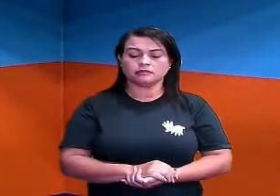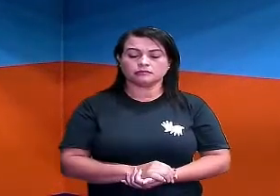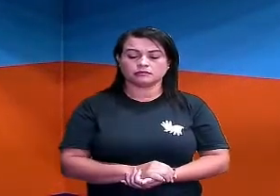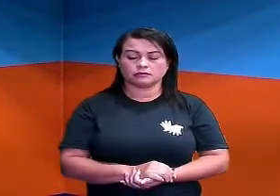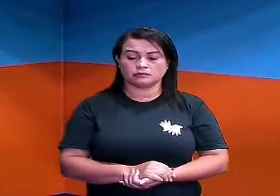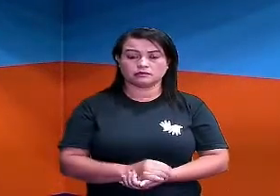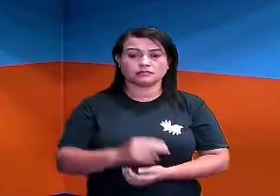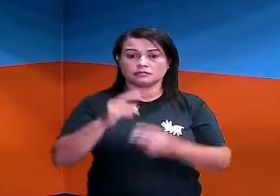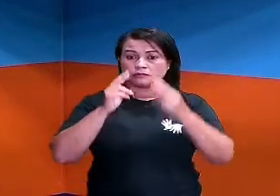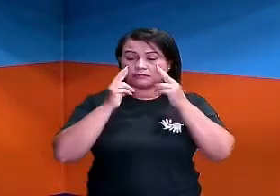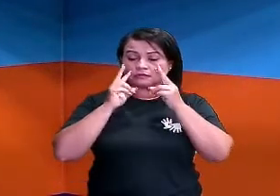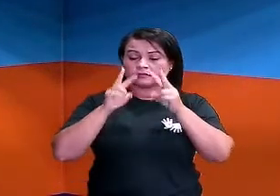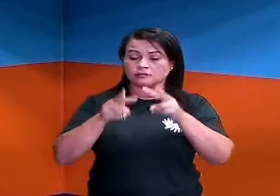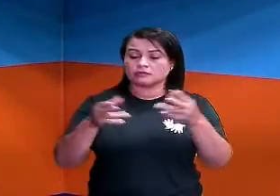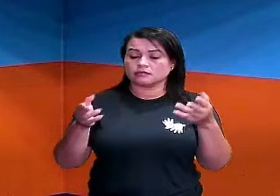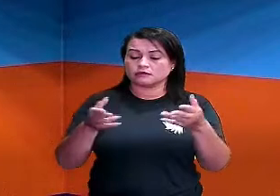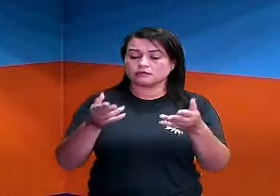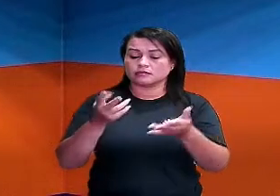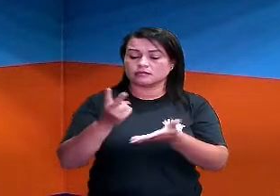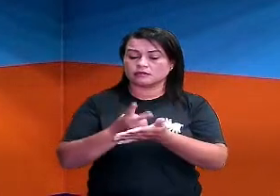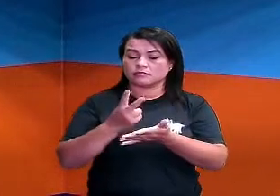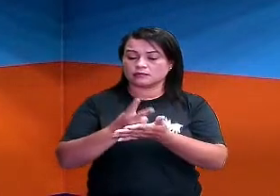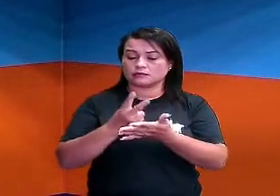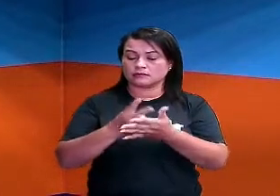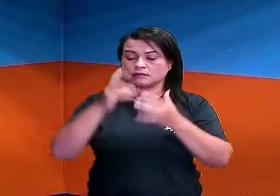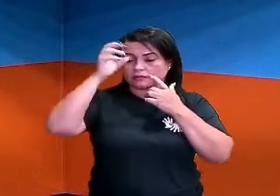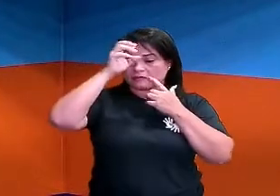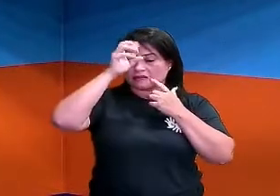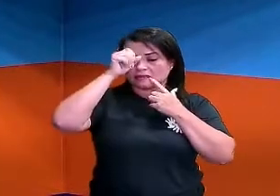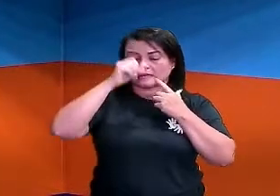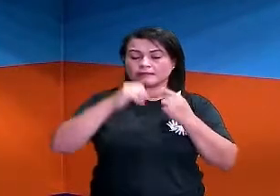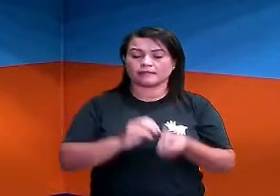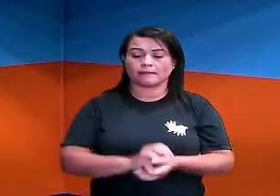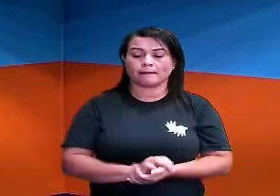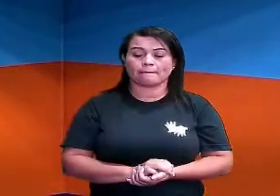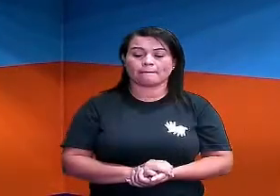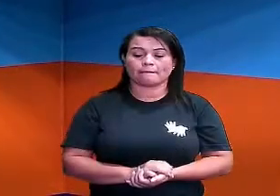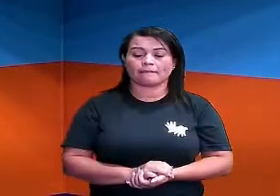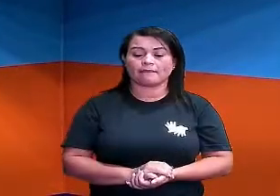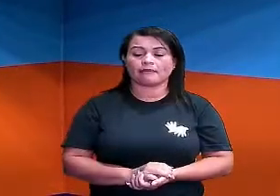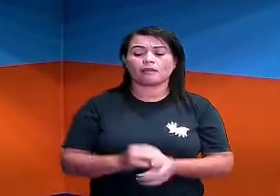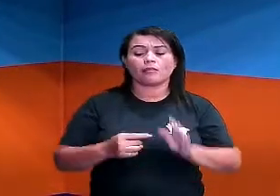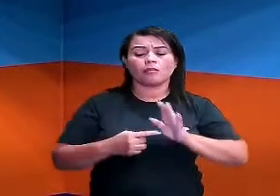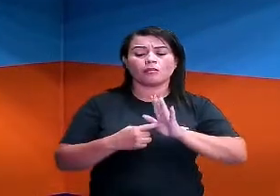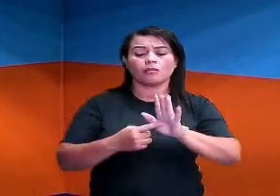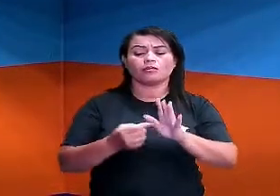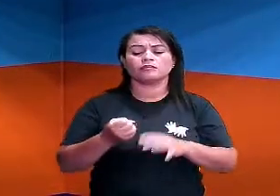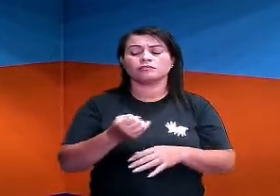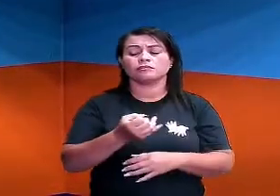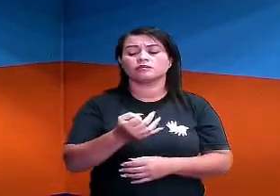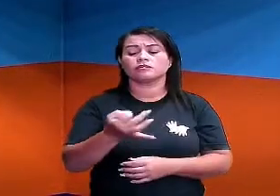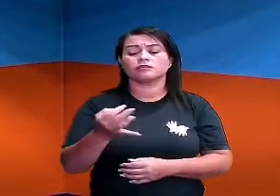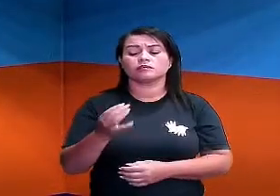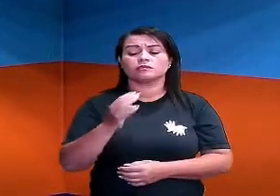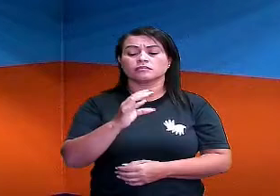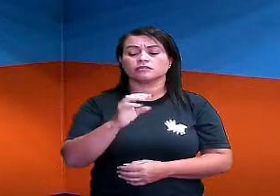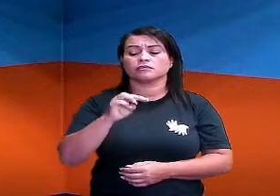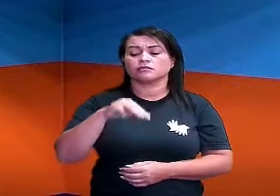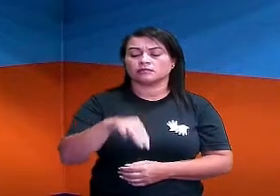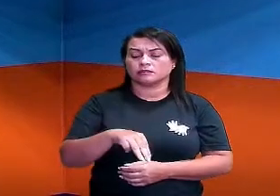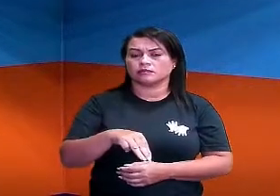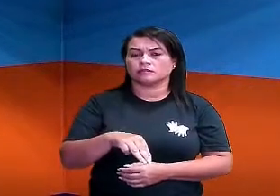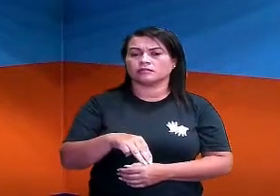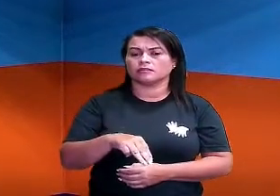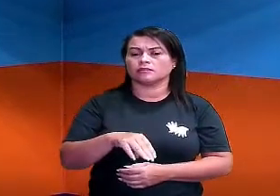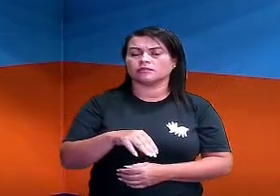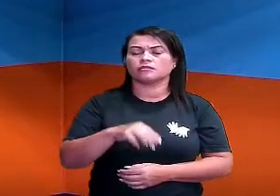Preste atenção agora. Vamos continuar aprendendo a usar os centímetros nas réguas. Indica a quantidade de centímetros que corresponde